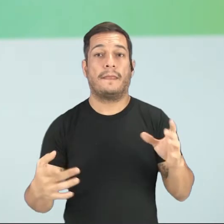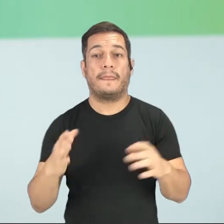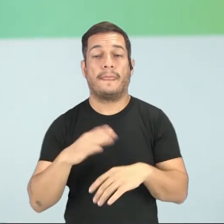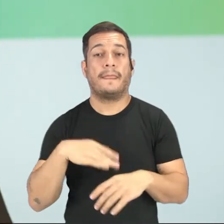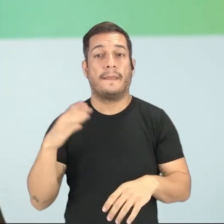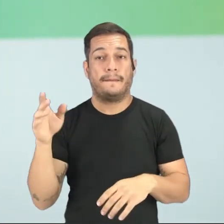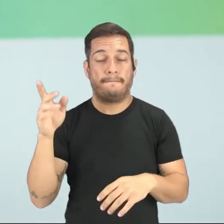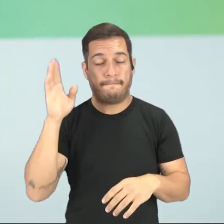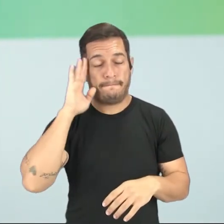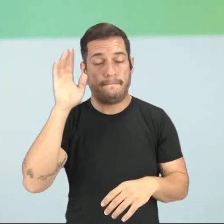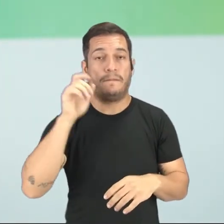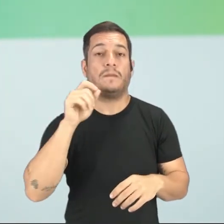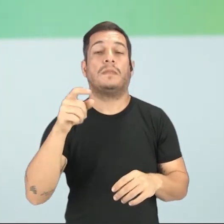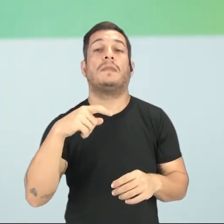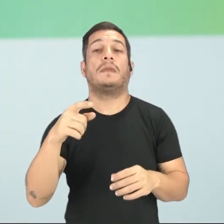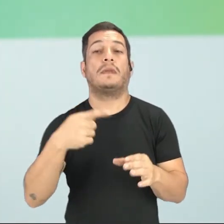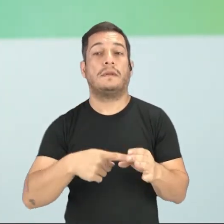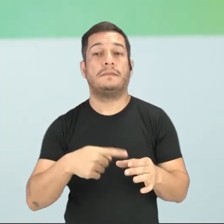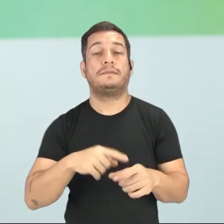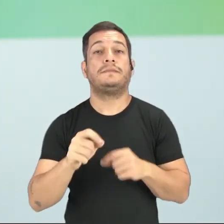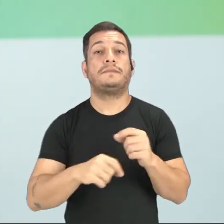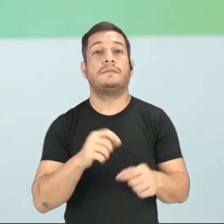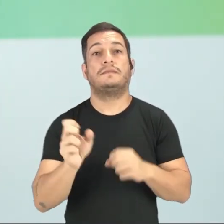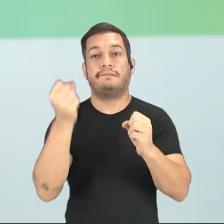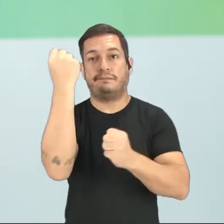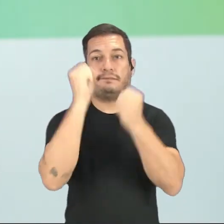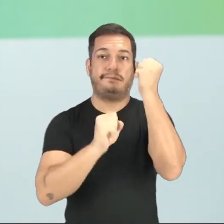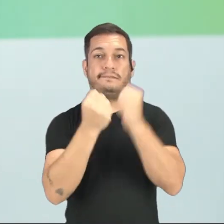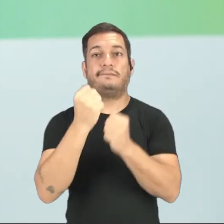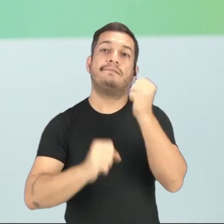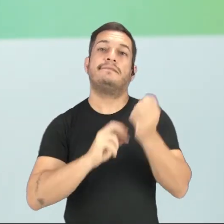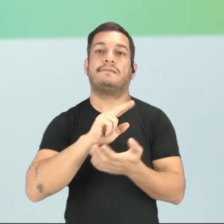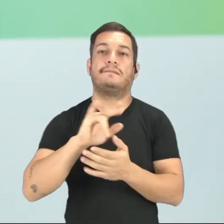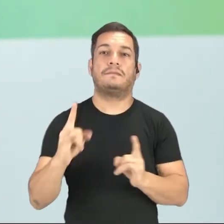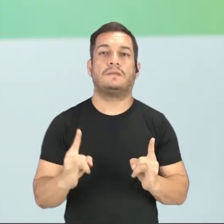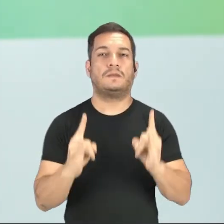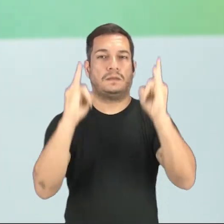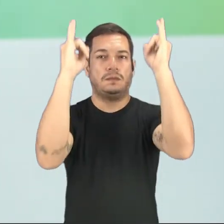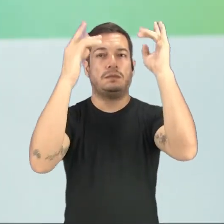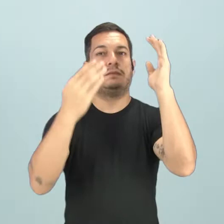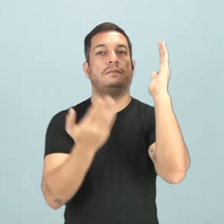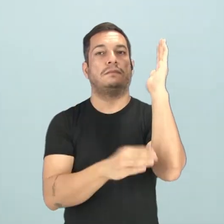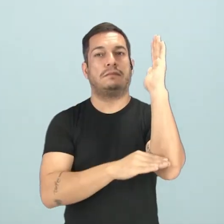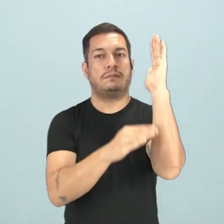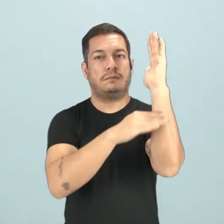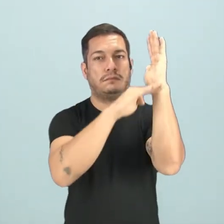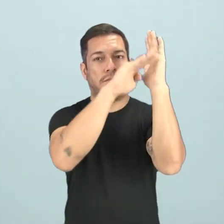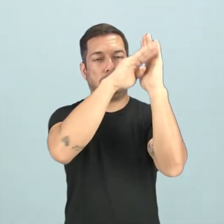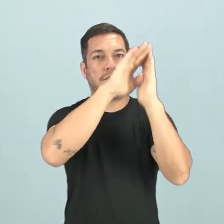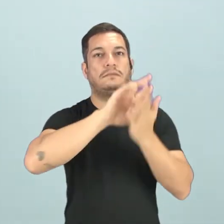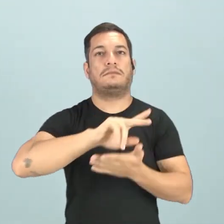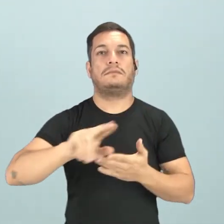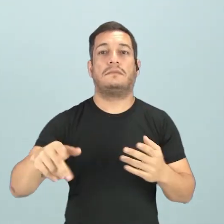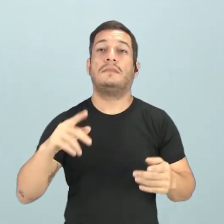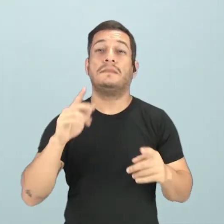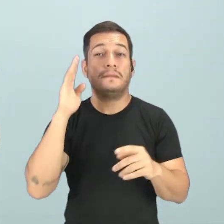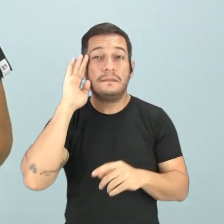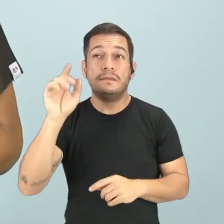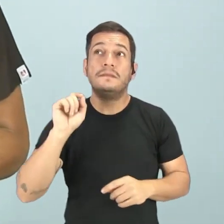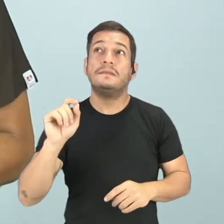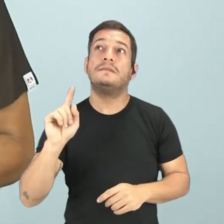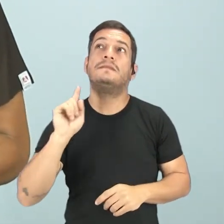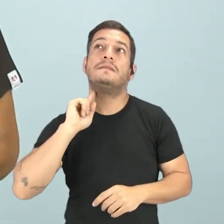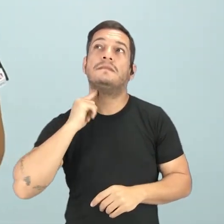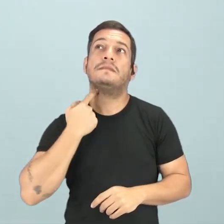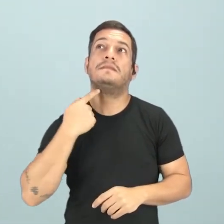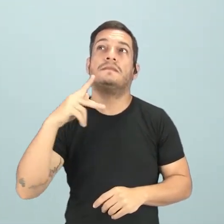nas grandes cidades, na paisagem urbana, são as indústrias, né, os edifícios, as construções e principalmente a poluição, né? Nas grandes